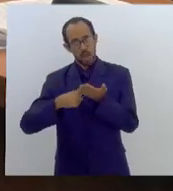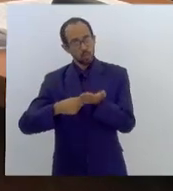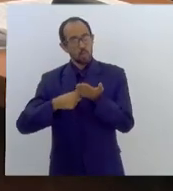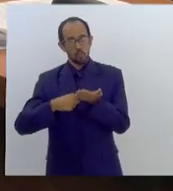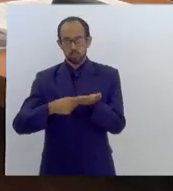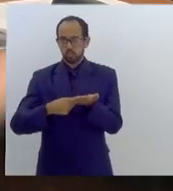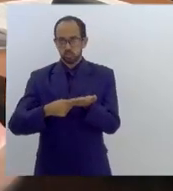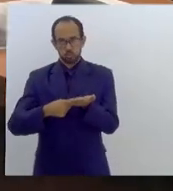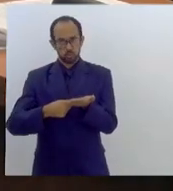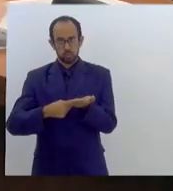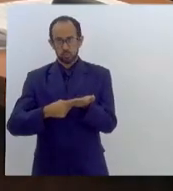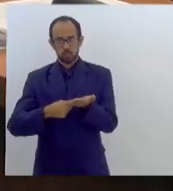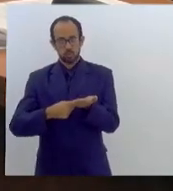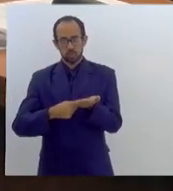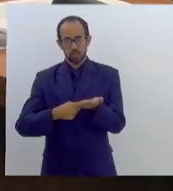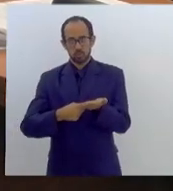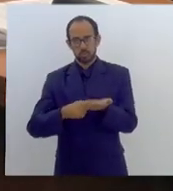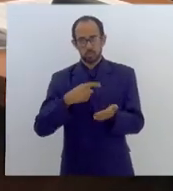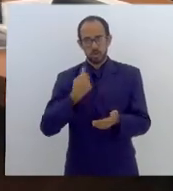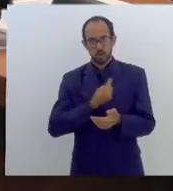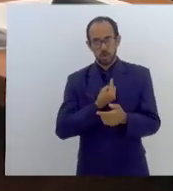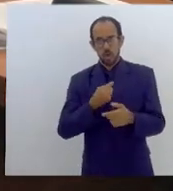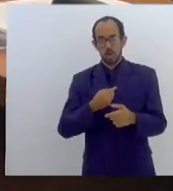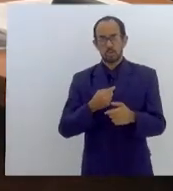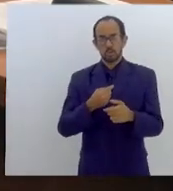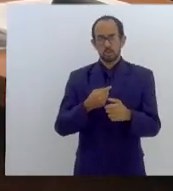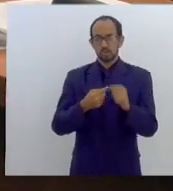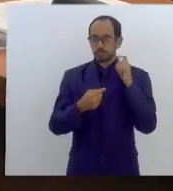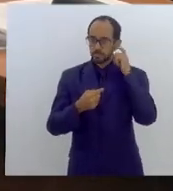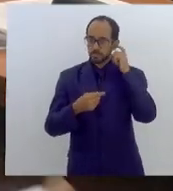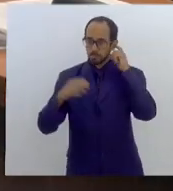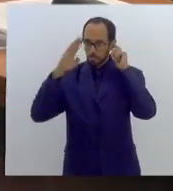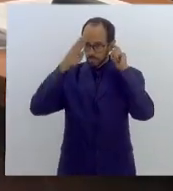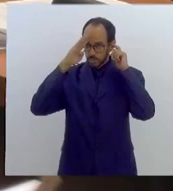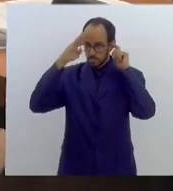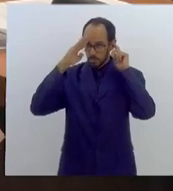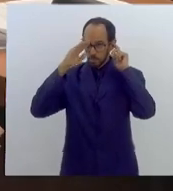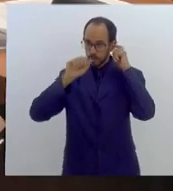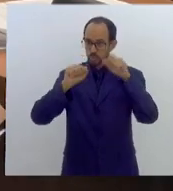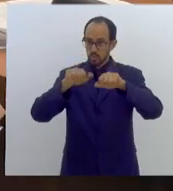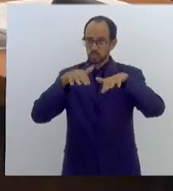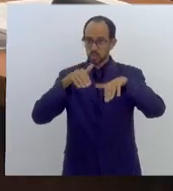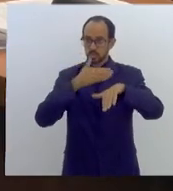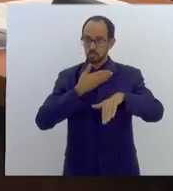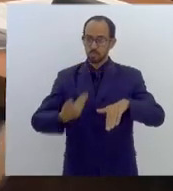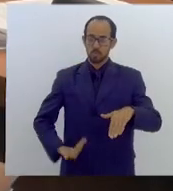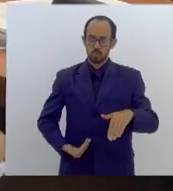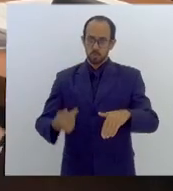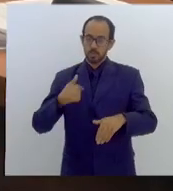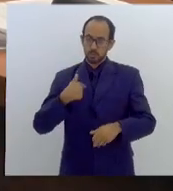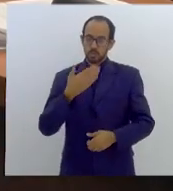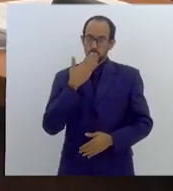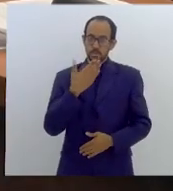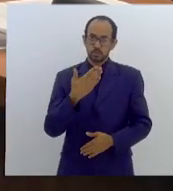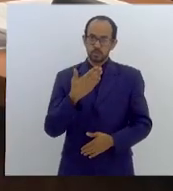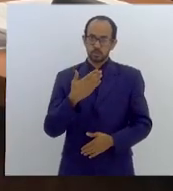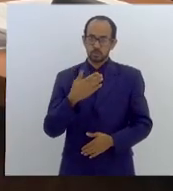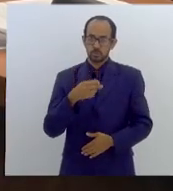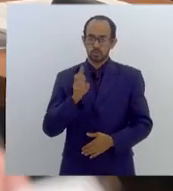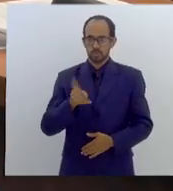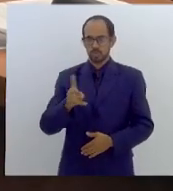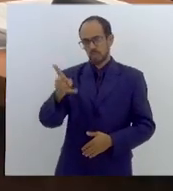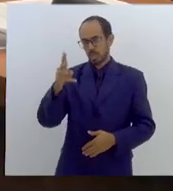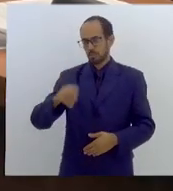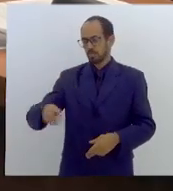isso. E nós vamos, ainda mais essa audiência pública que eu estou pedindo, que aqui eu vejo o doutor Luiz Paulo conduzir